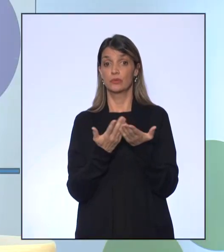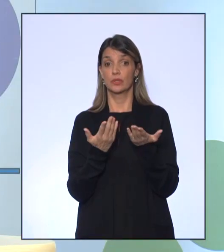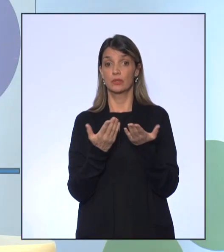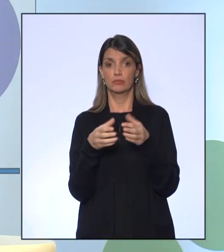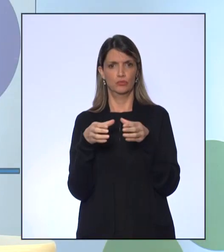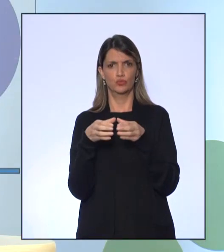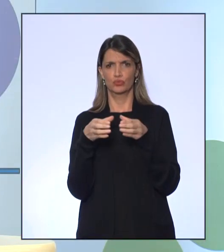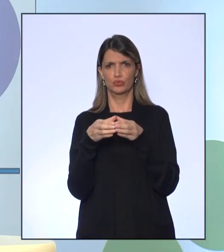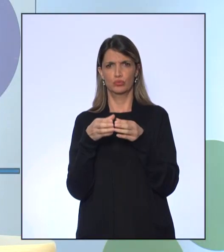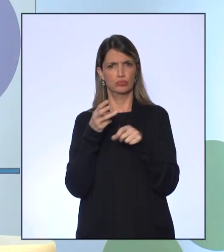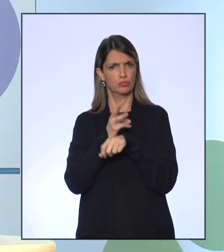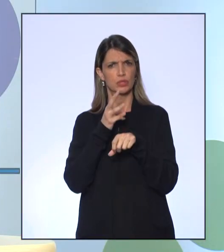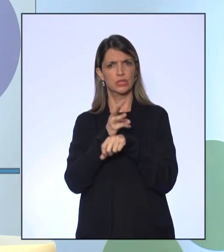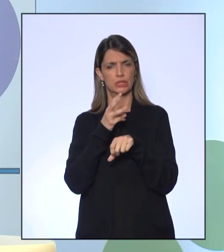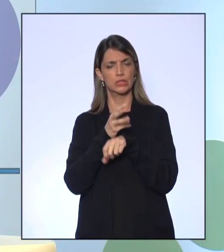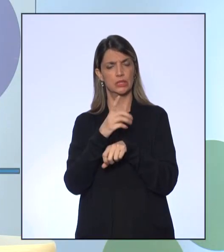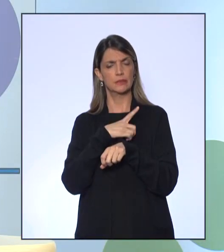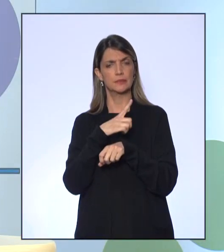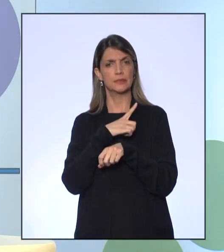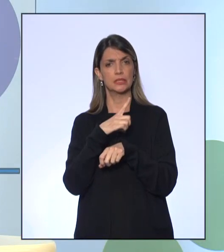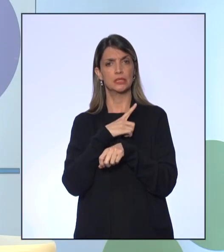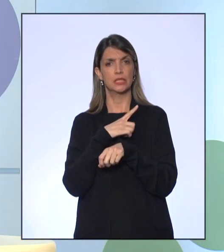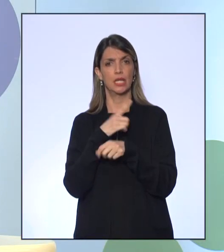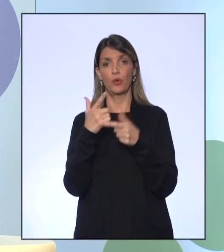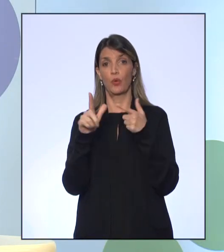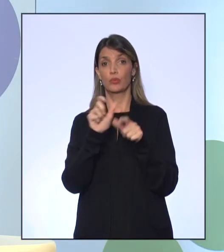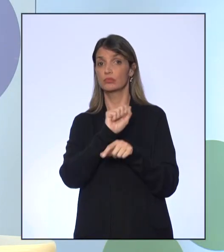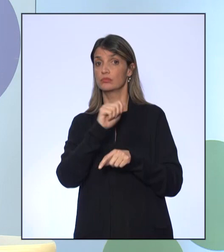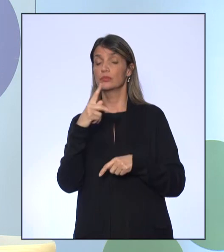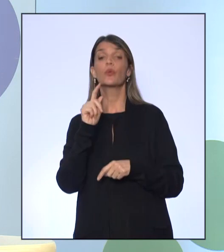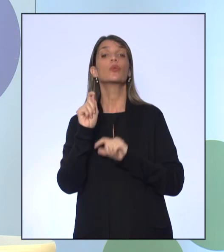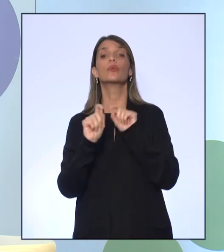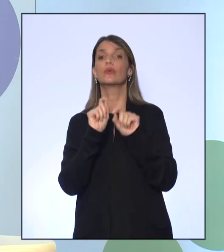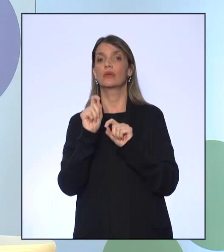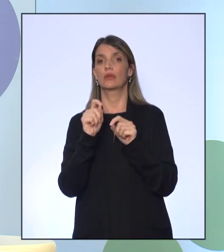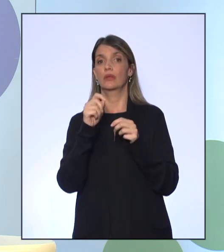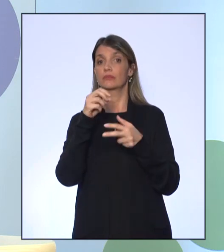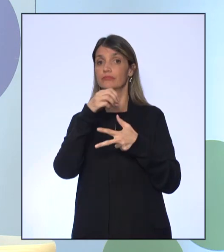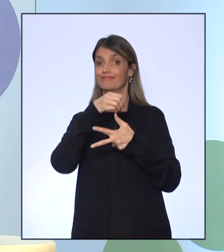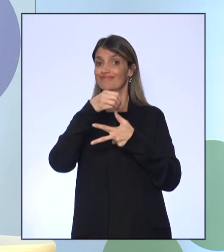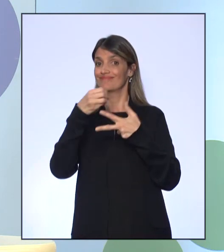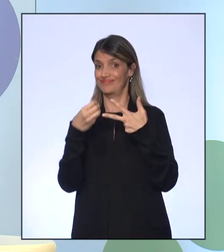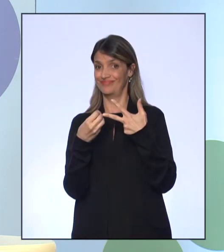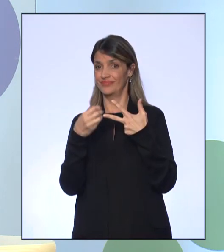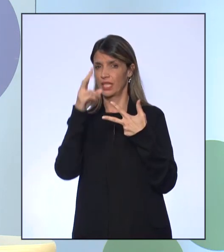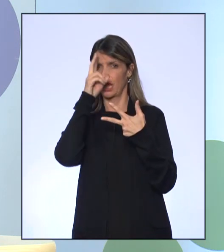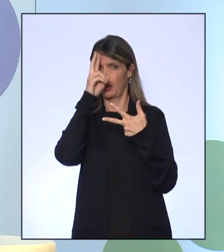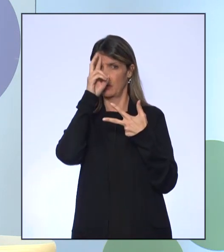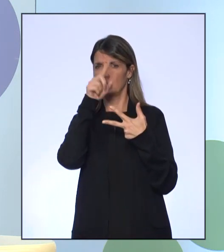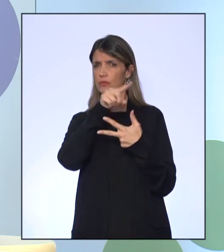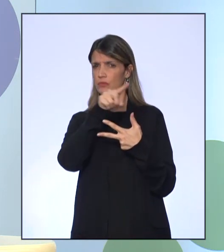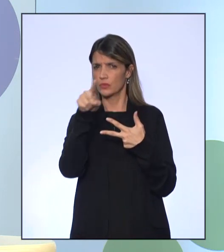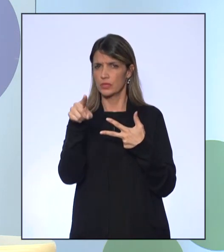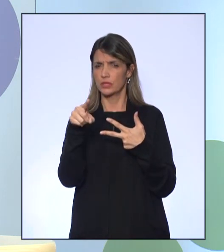nos grupos que a gente tem pelo WhatsApp e outros aplicativos, sobre o Enem. Então, lembrando vocês que o Enem, a inscrição até o